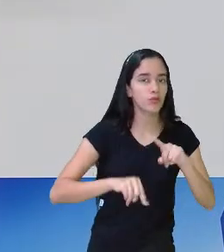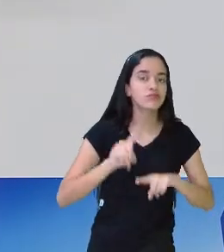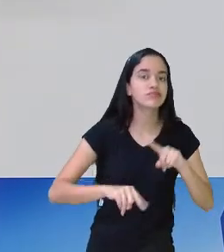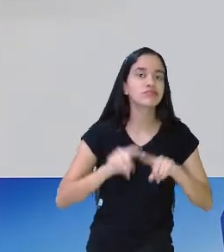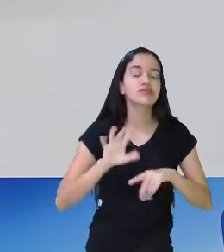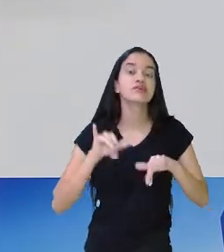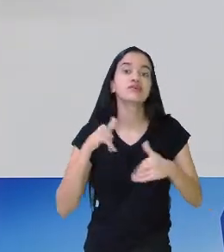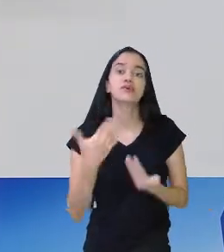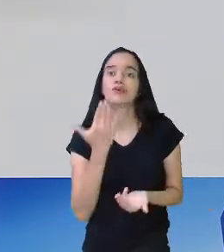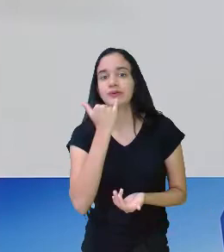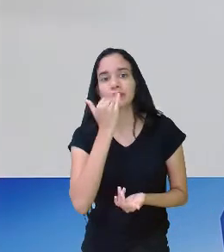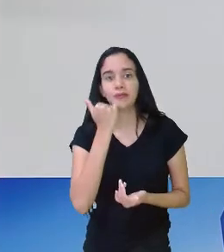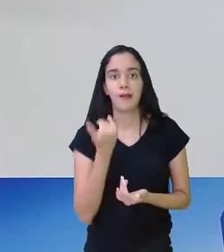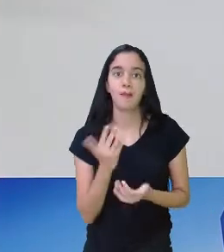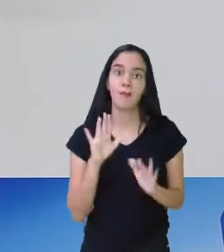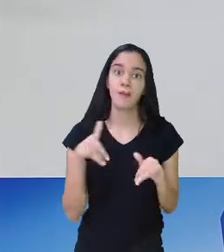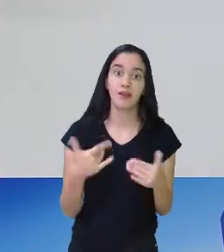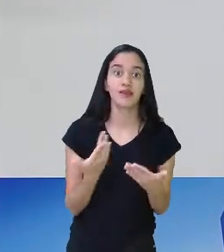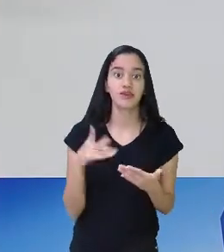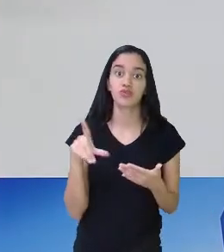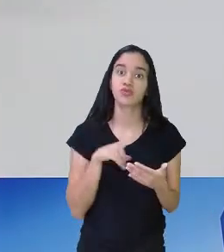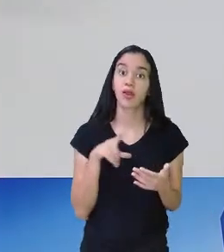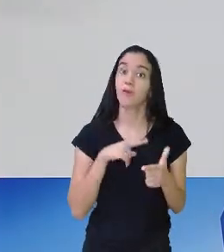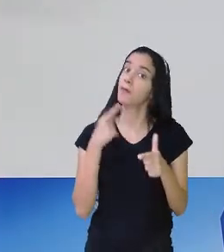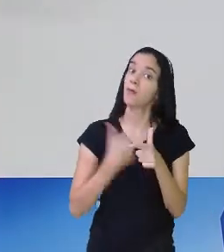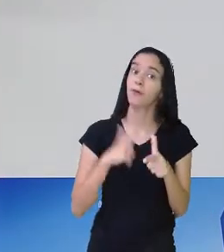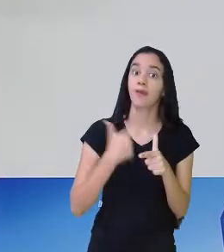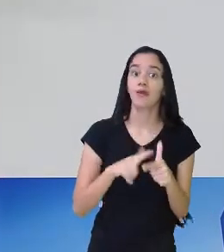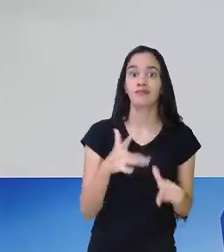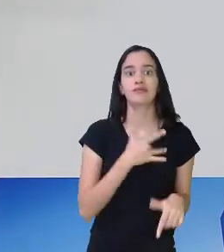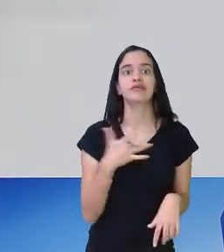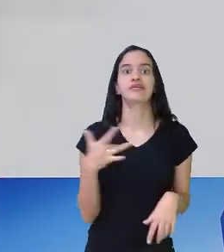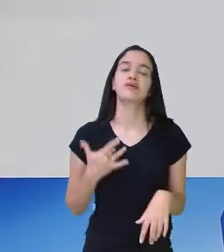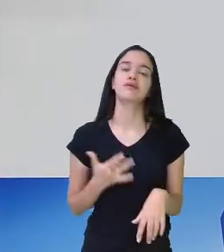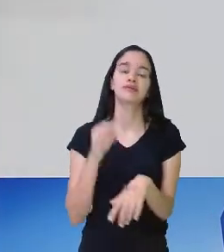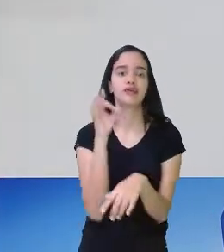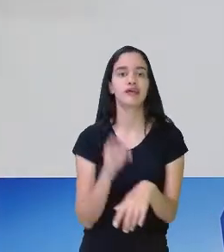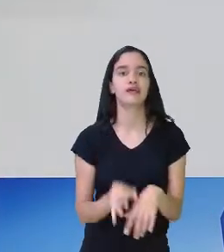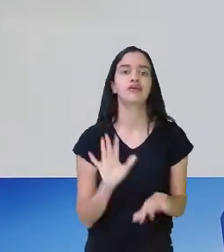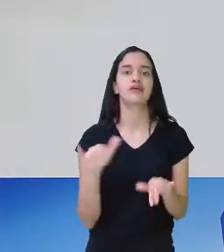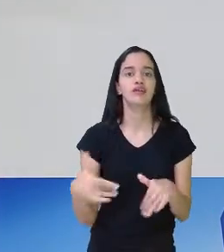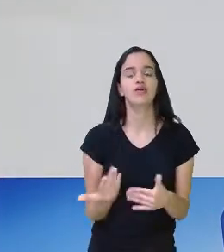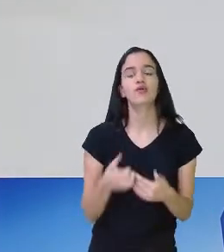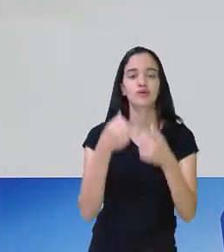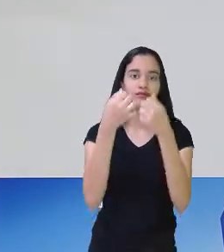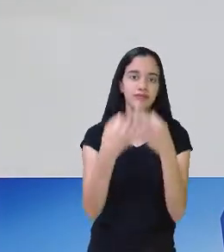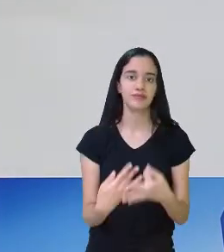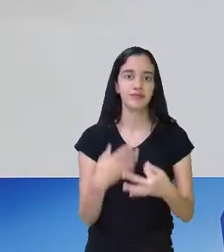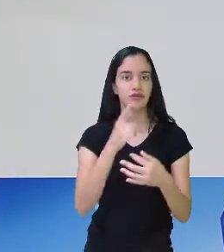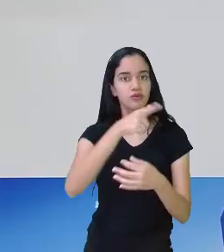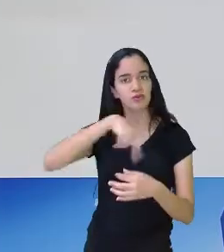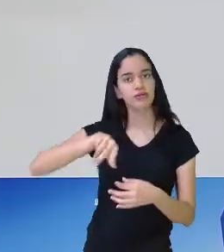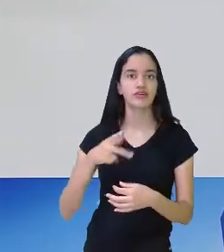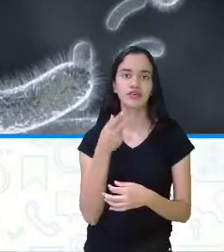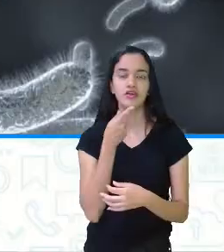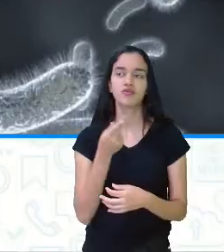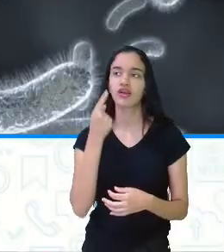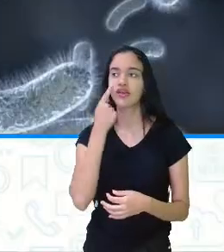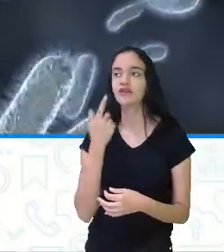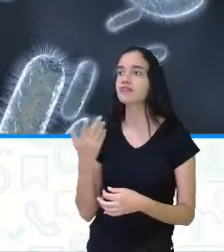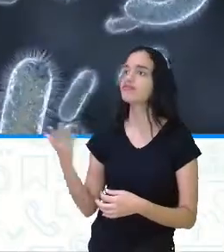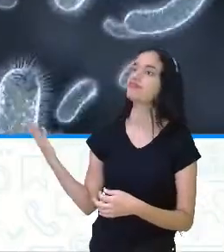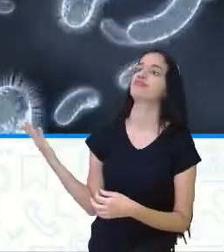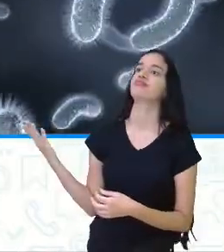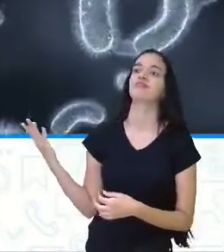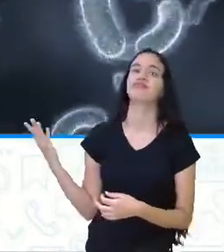poder se alimentar com ele e não ter problemas de saúde, tá certo? E quando eu estava falando para vocês, eu falei desses seres